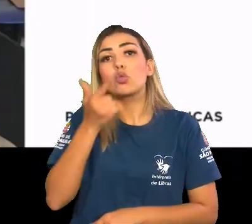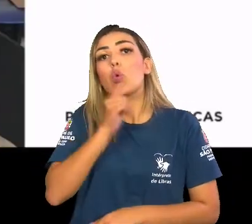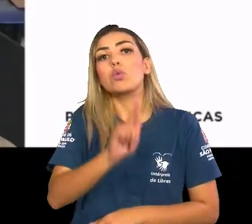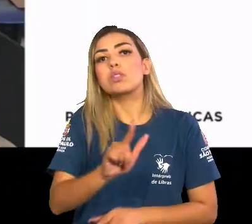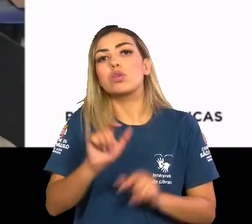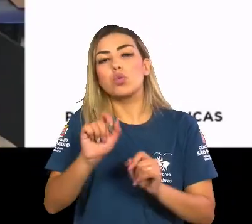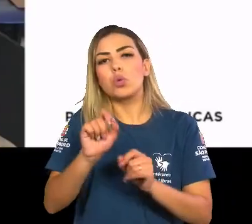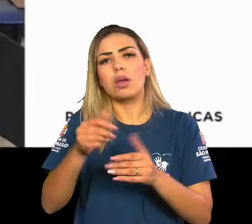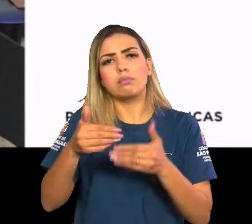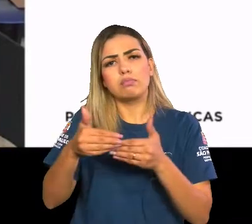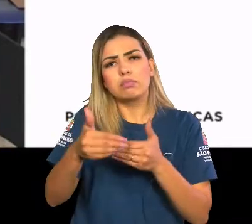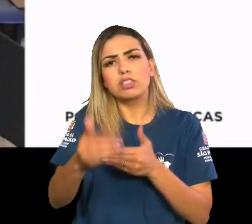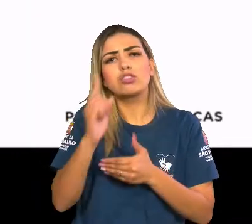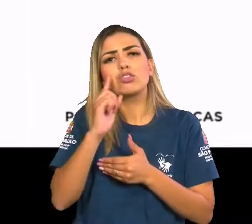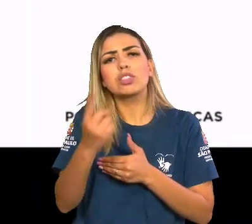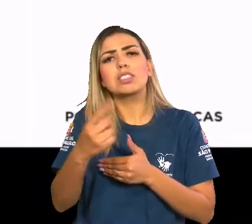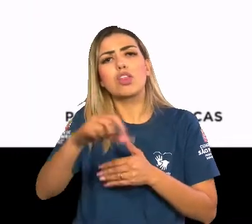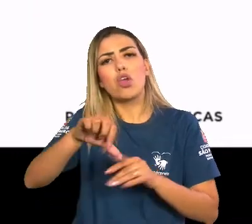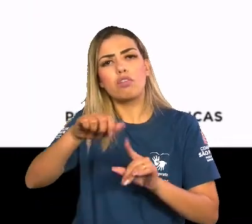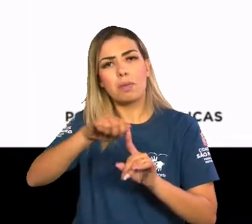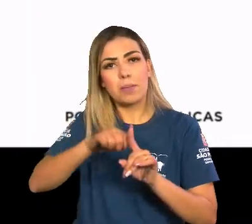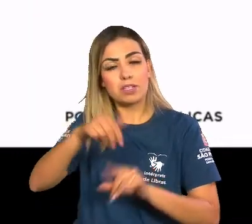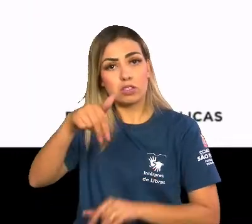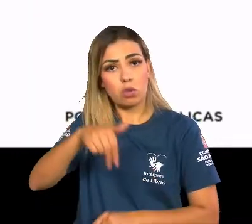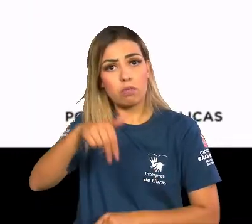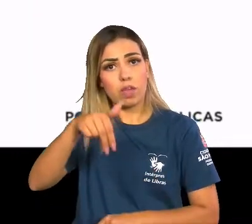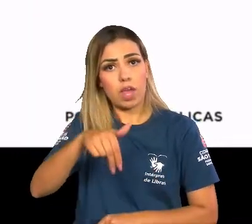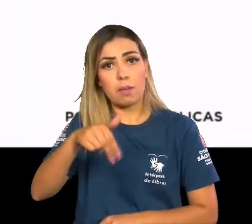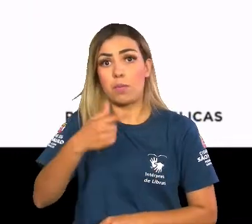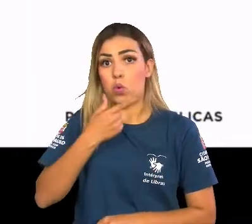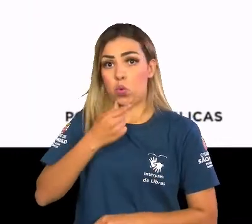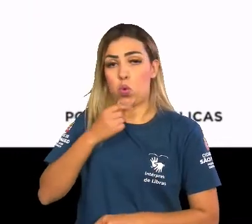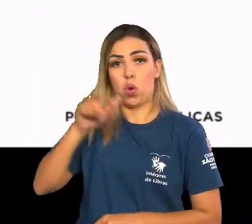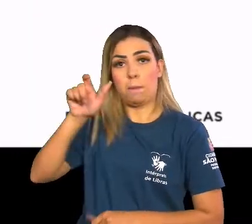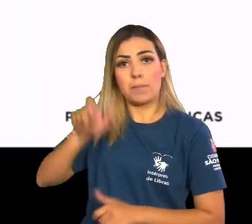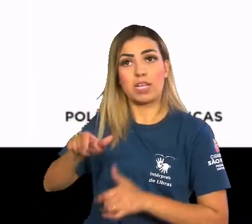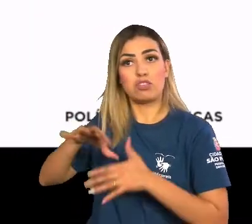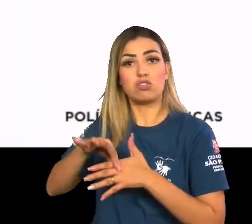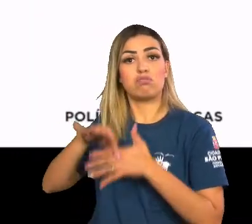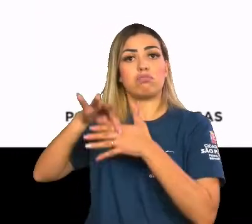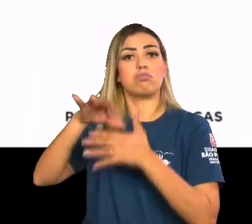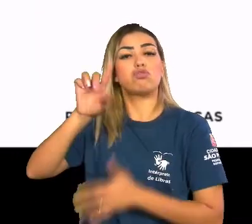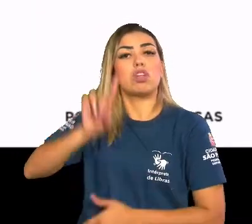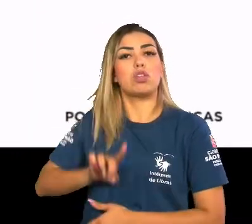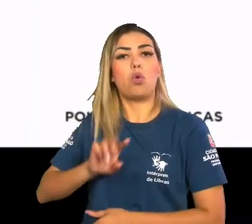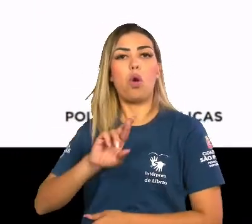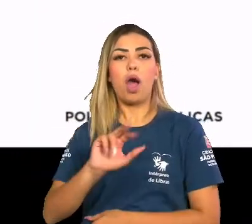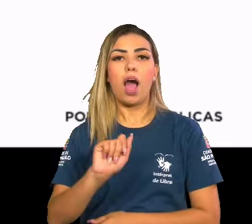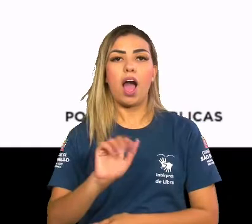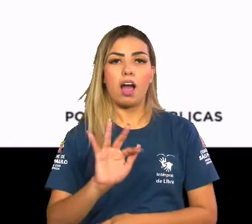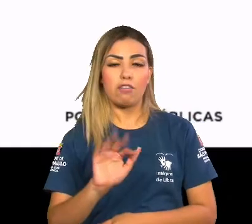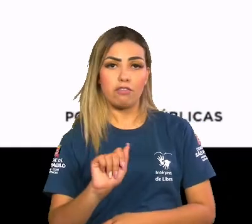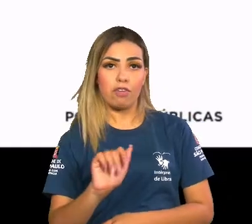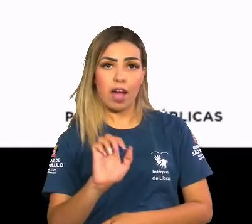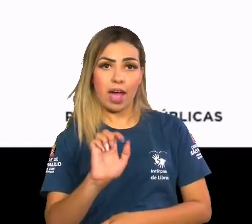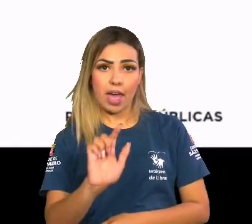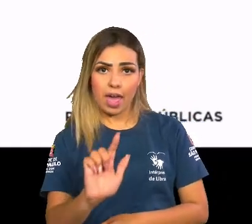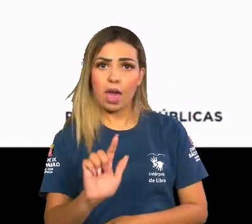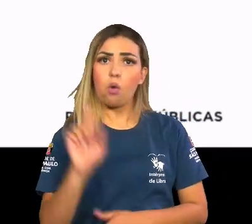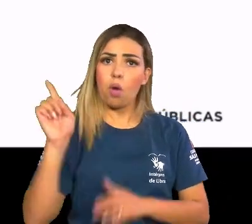dia 19 de novembro, foi a eleição do diretor da Casa Hunter, Rafael Boiatti, como membro da Comissão Nacional de Ética